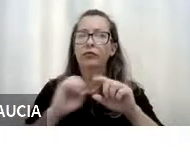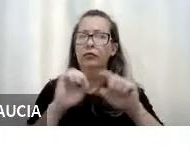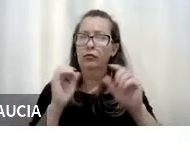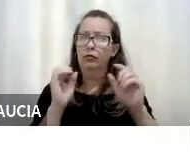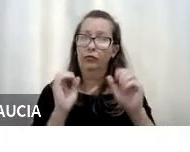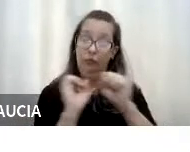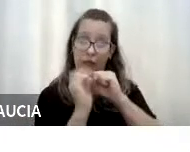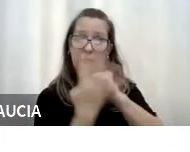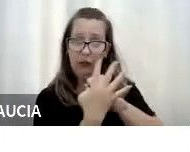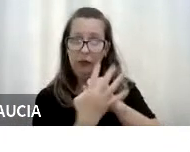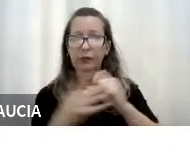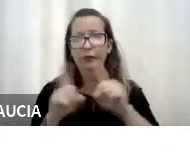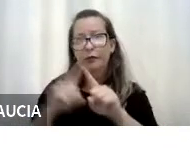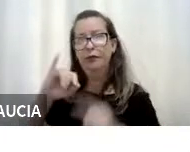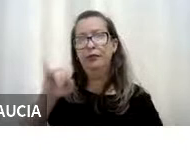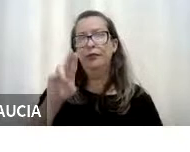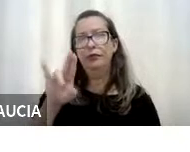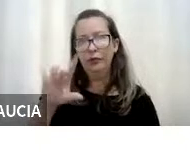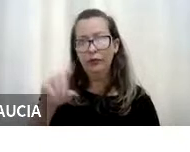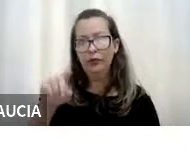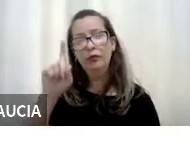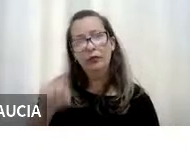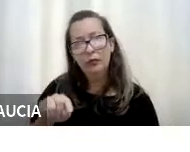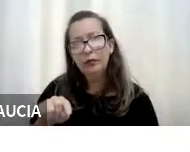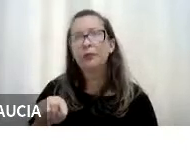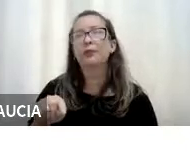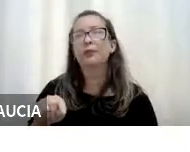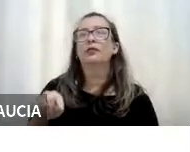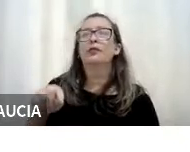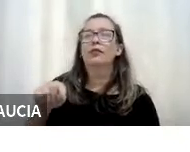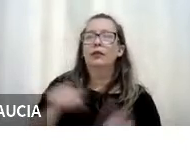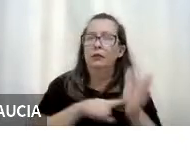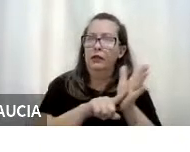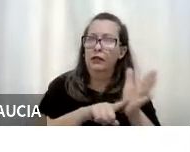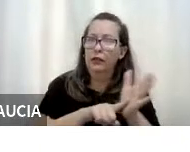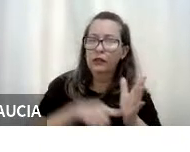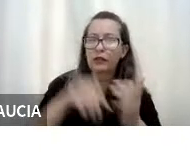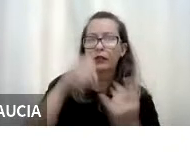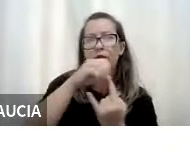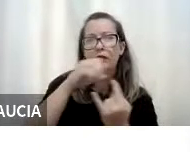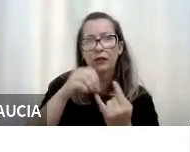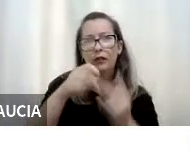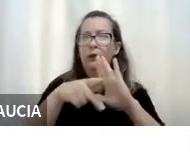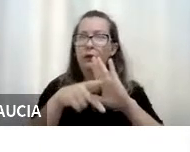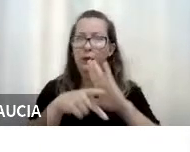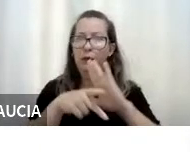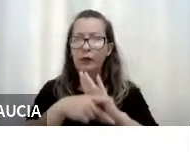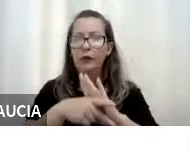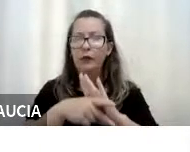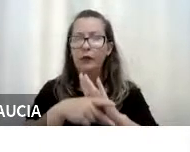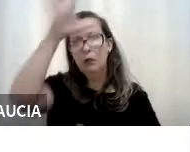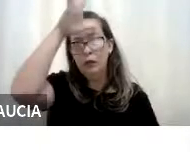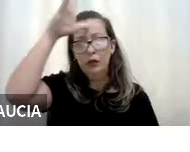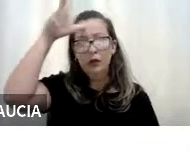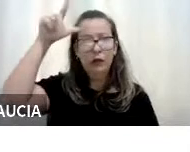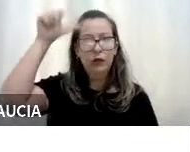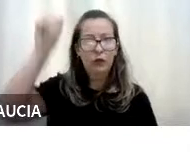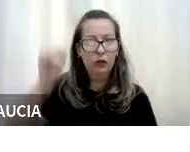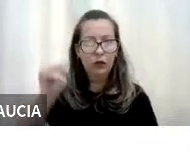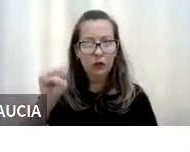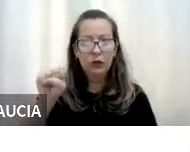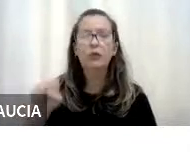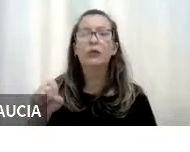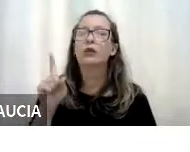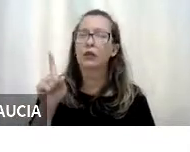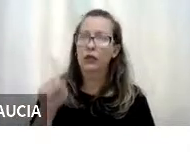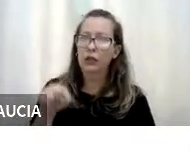um pesquisador da Fiocruz Mato Grosso do Sul, né? Assim, também voltando, a doutora Margarete, ela é médica